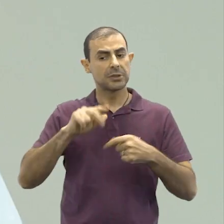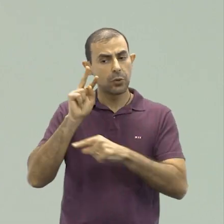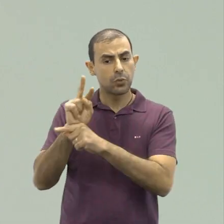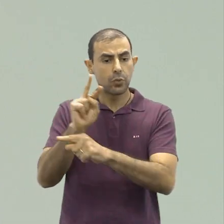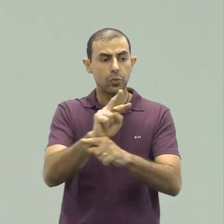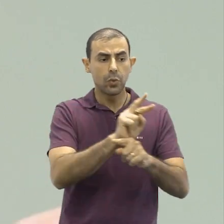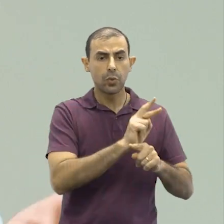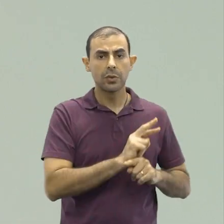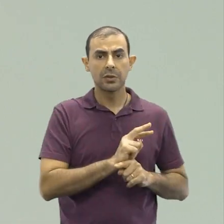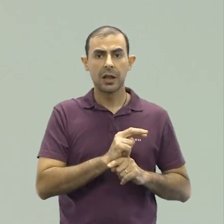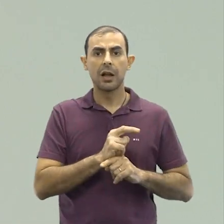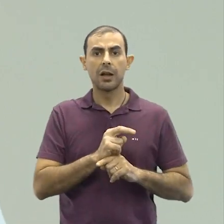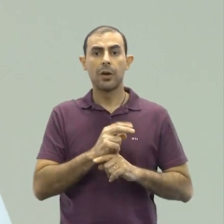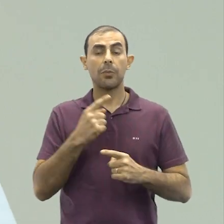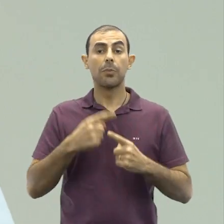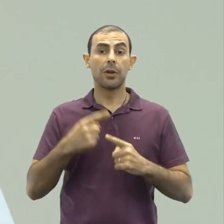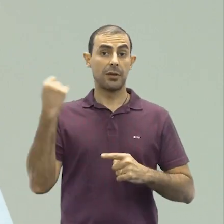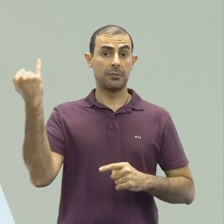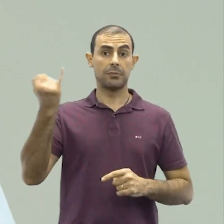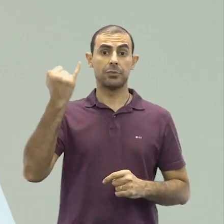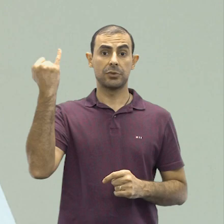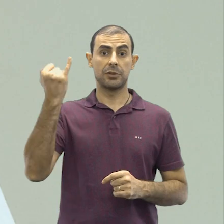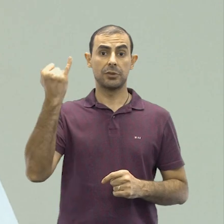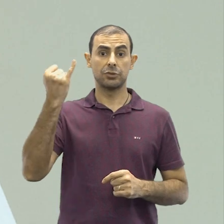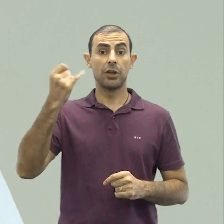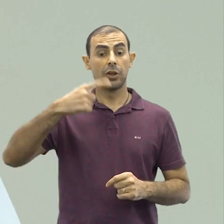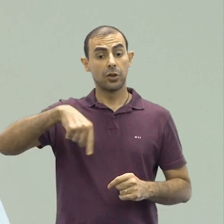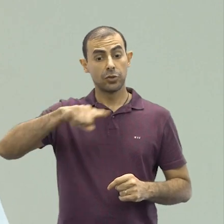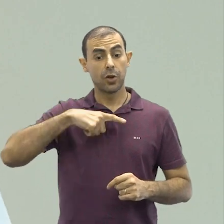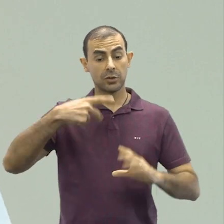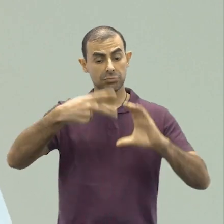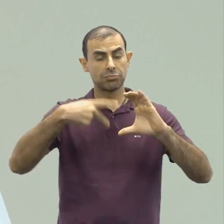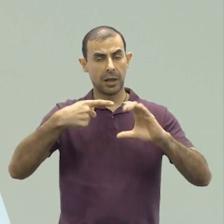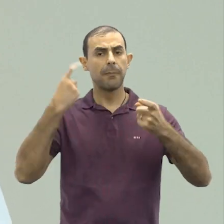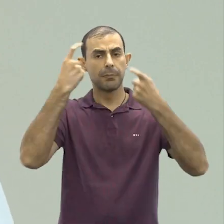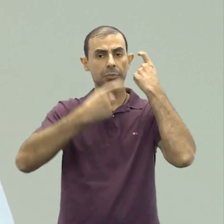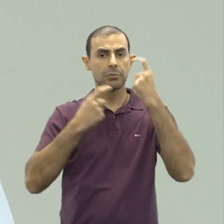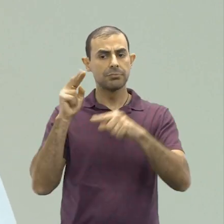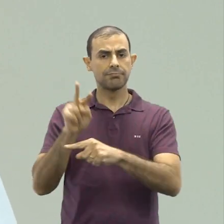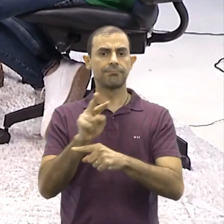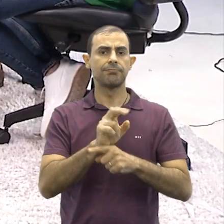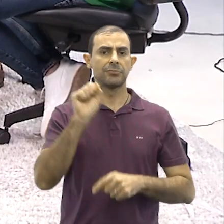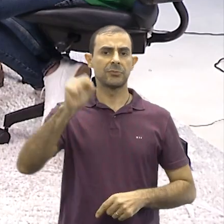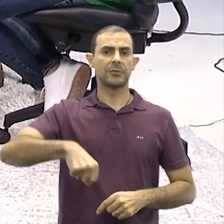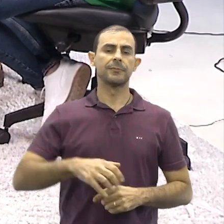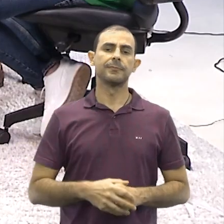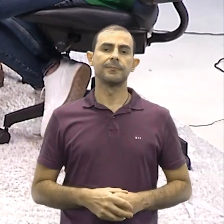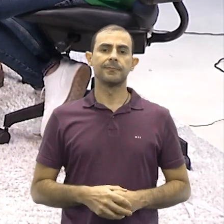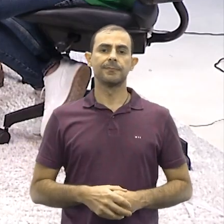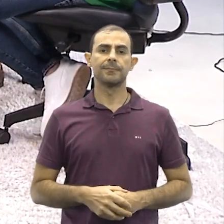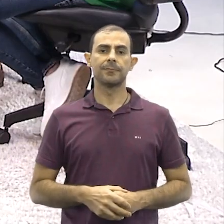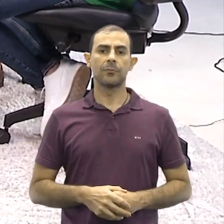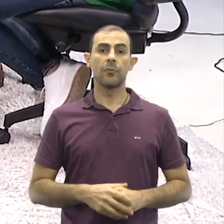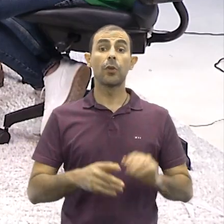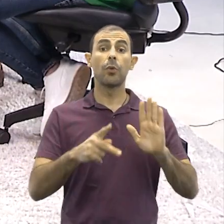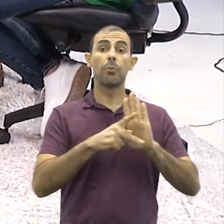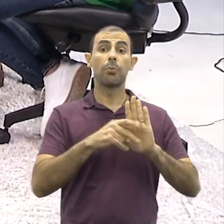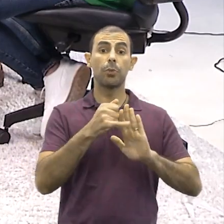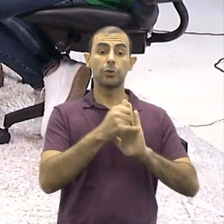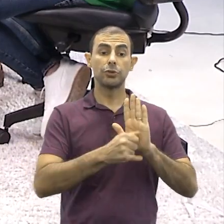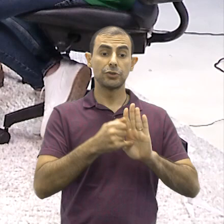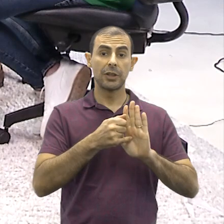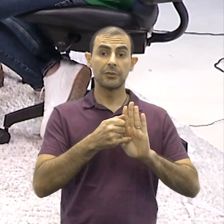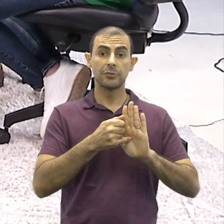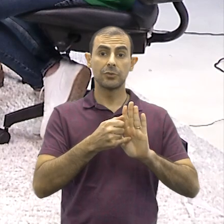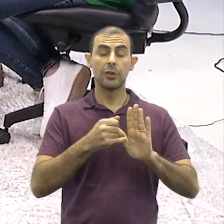cuidado é de grande importância e a Câmara tem essa preocupação com a causa animal. Quais outros projetos a gente pode destacar aqui